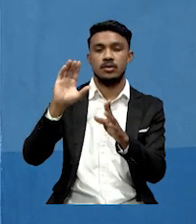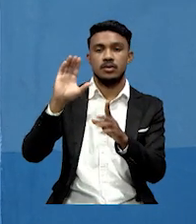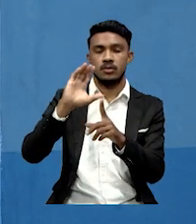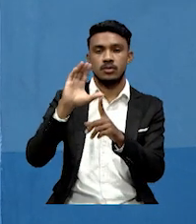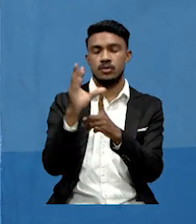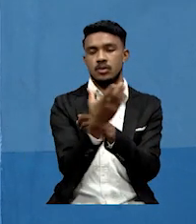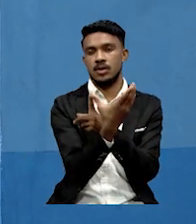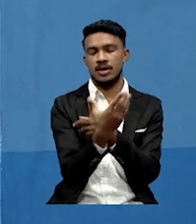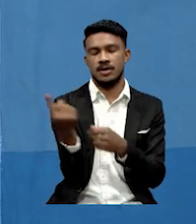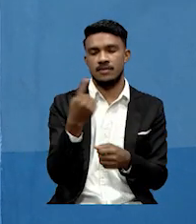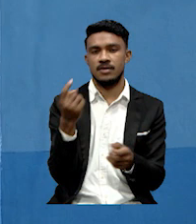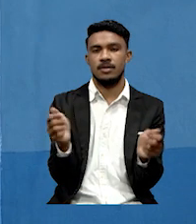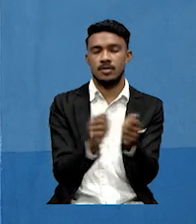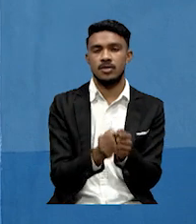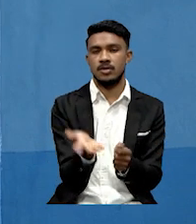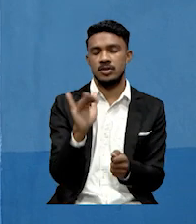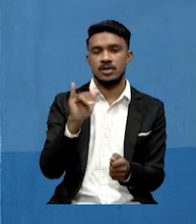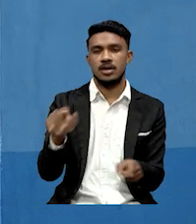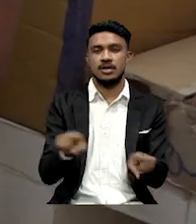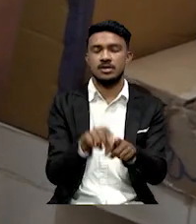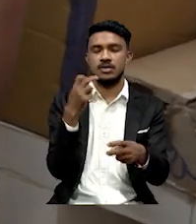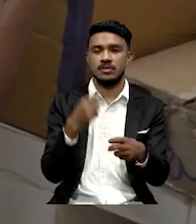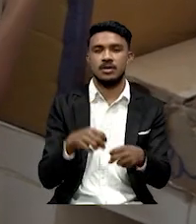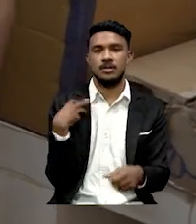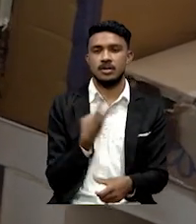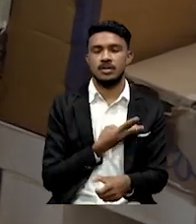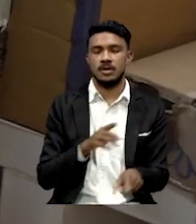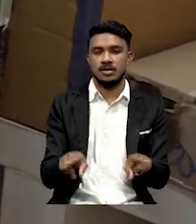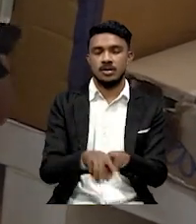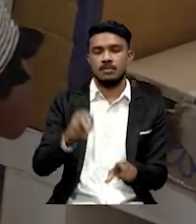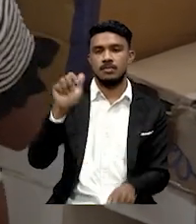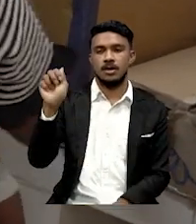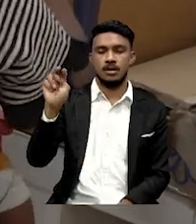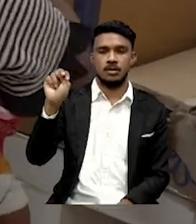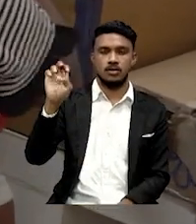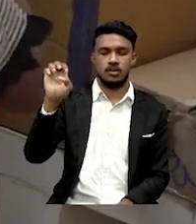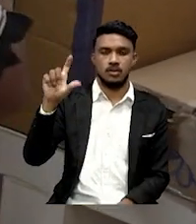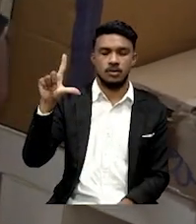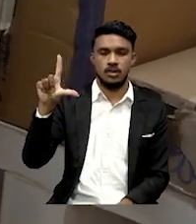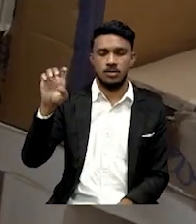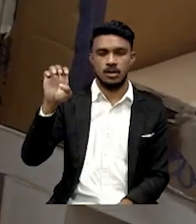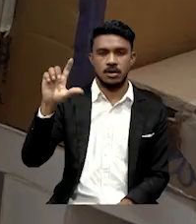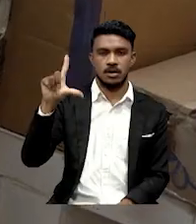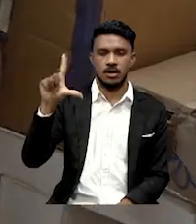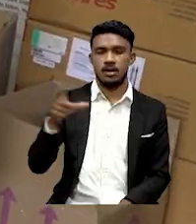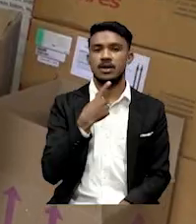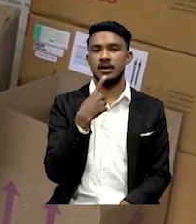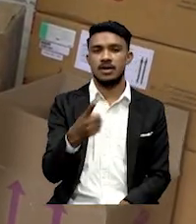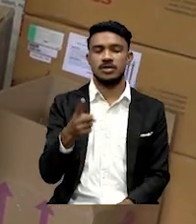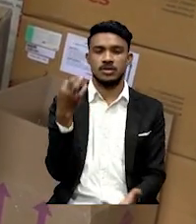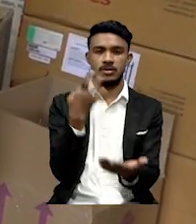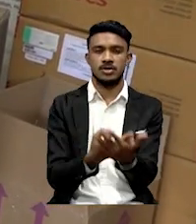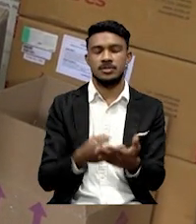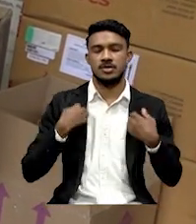sira. Antau idane mak hanasa desafiu ita mai. Manuel Soares explica, liga para recurso humano e a centro saúde,